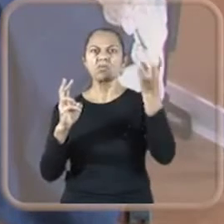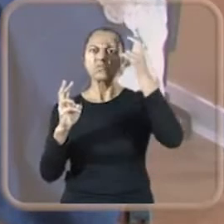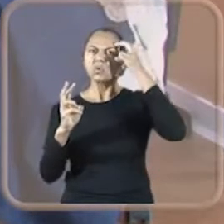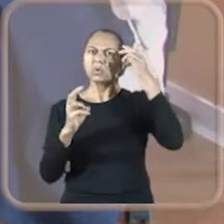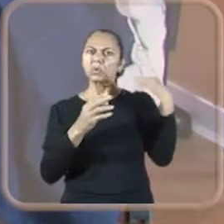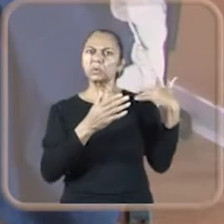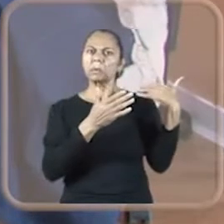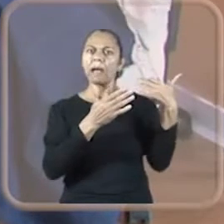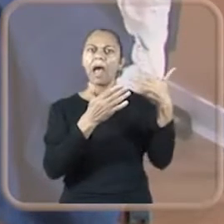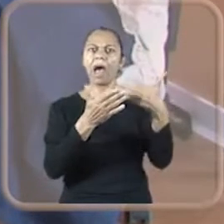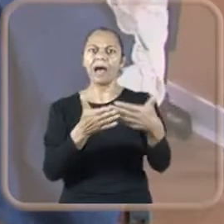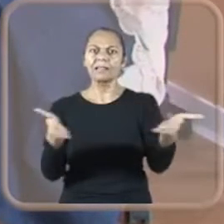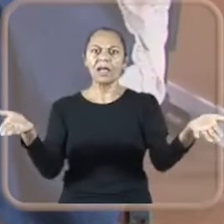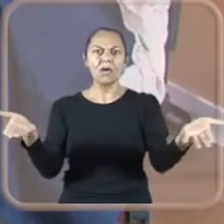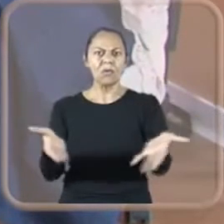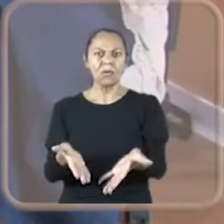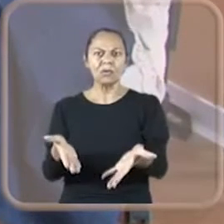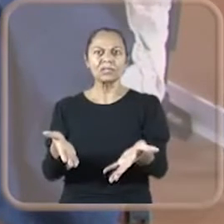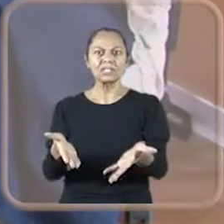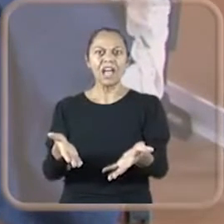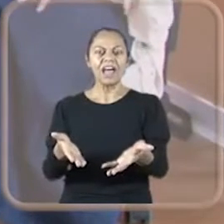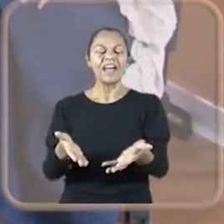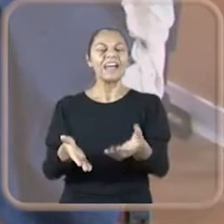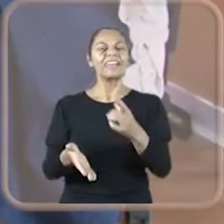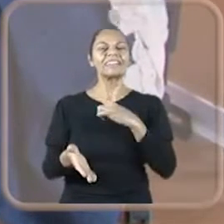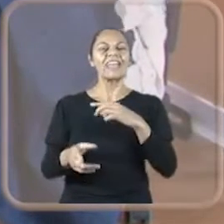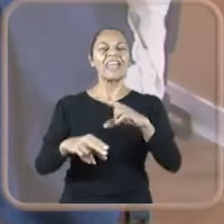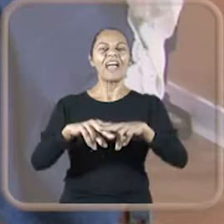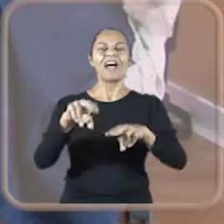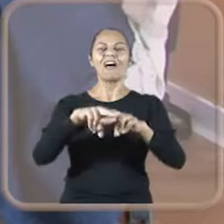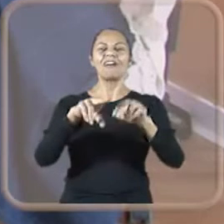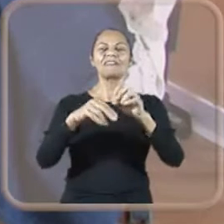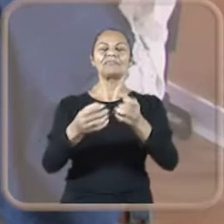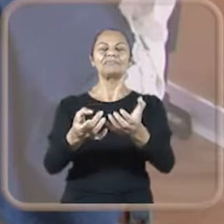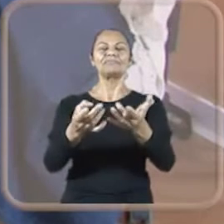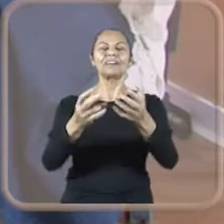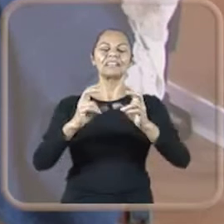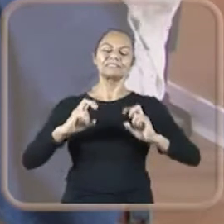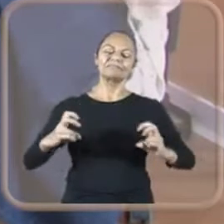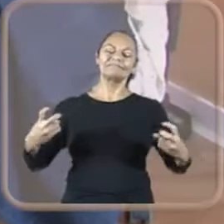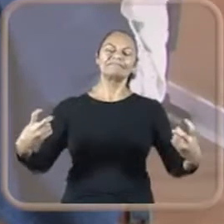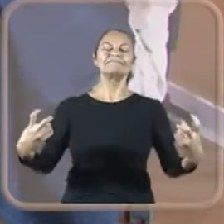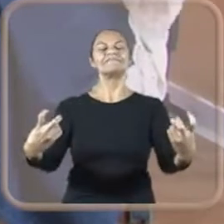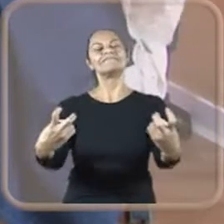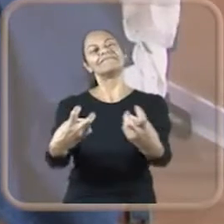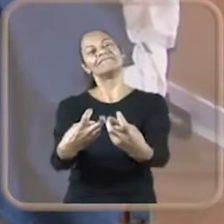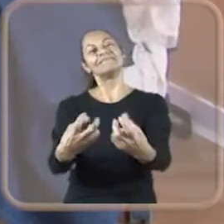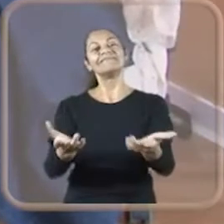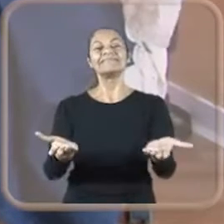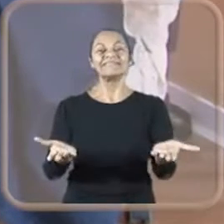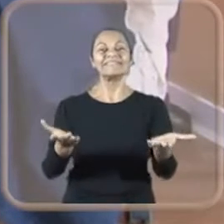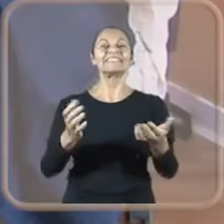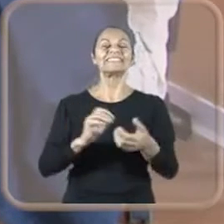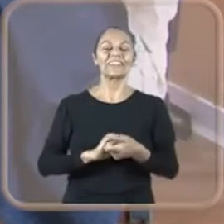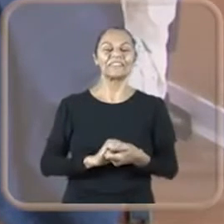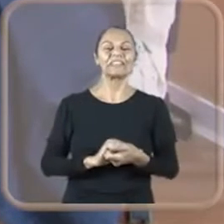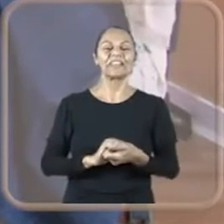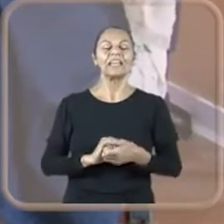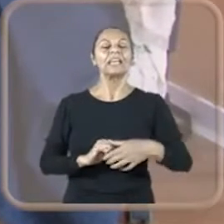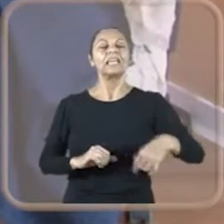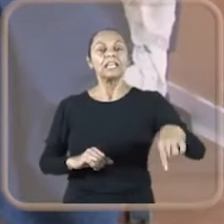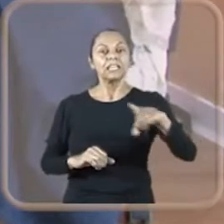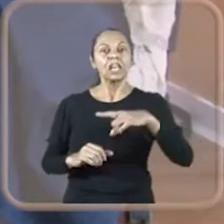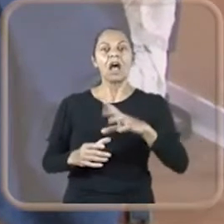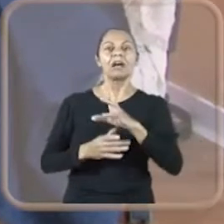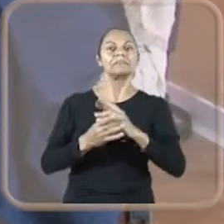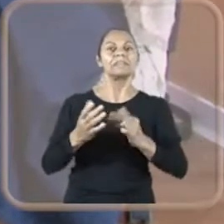fogueira, e os indígenas do mundo todo. Então, é simplesmente relembrar como nós éramos mais tranquilos, mais